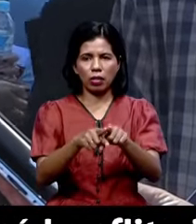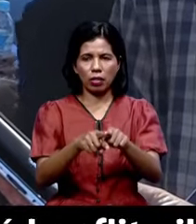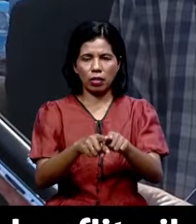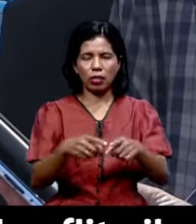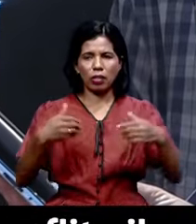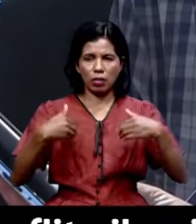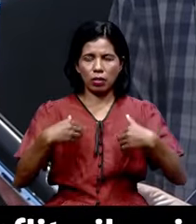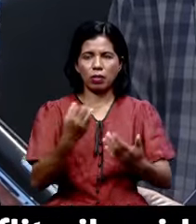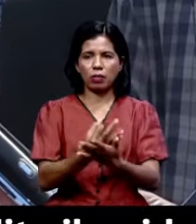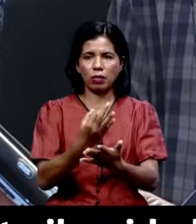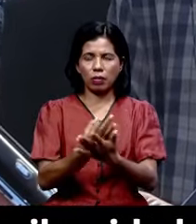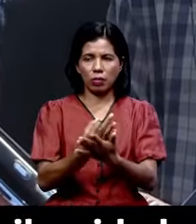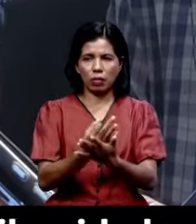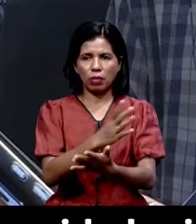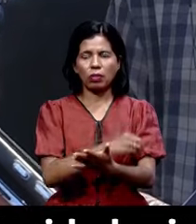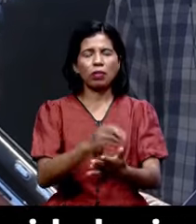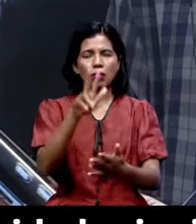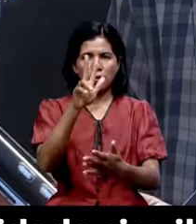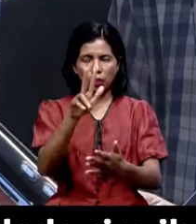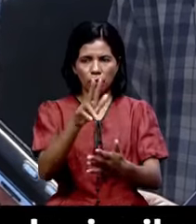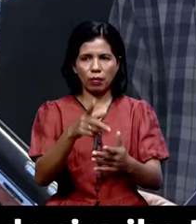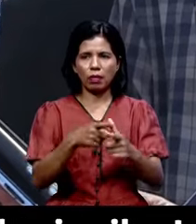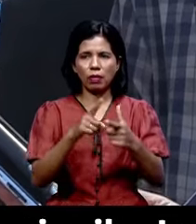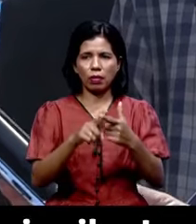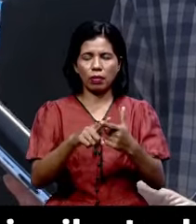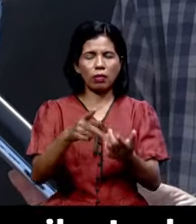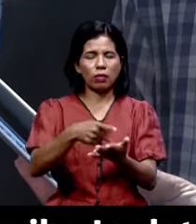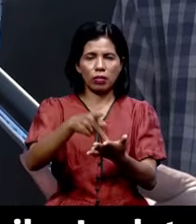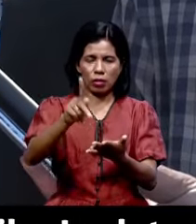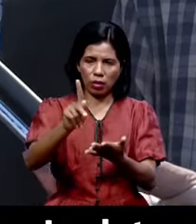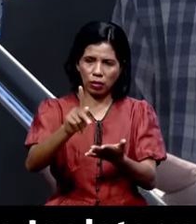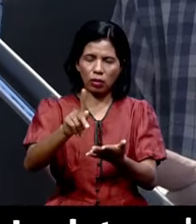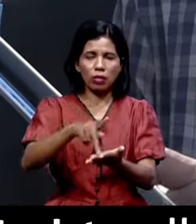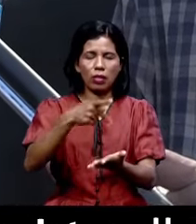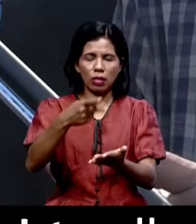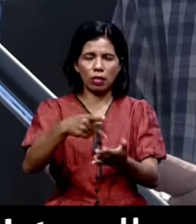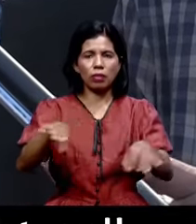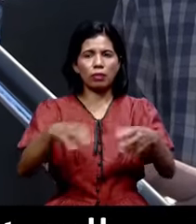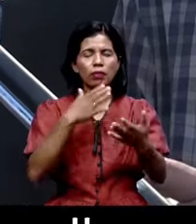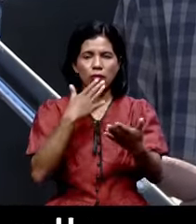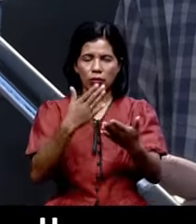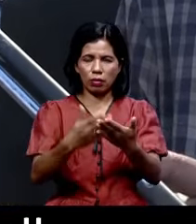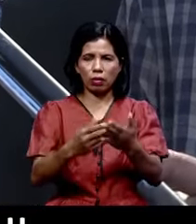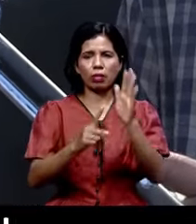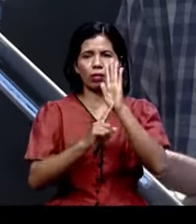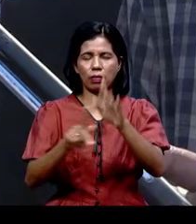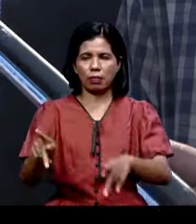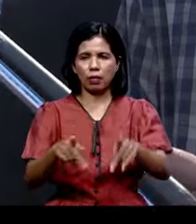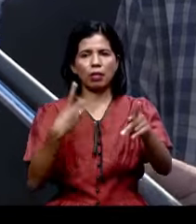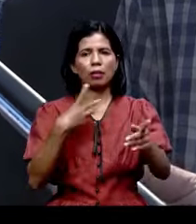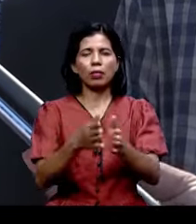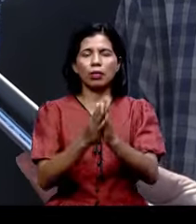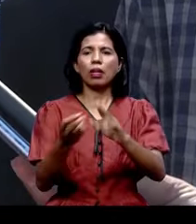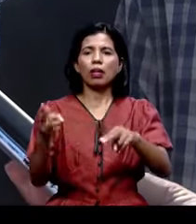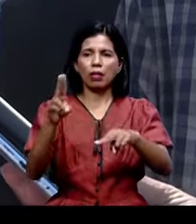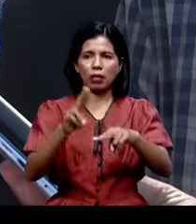Irradete, mas orçamento para categoria tolo, salário e vencimento, bens e serviços, na transferência pública, e a minha reunião adicional